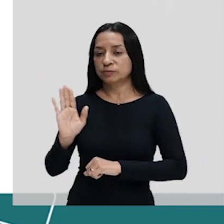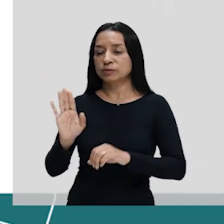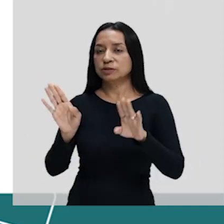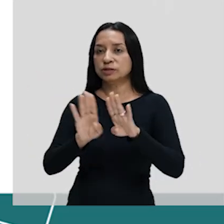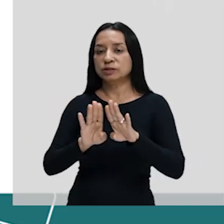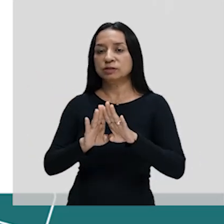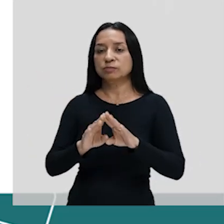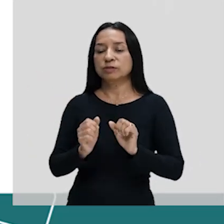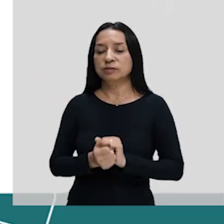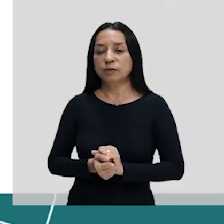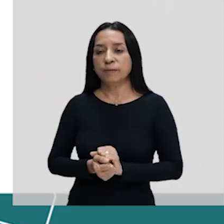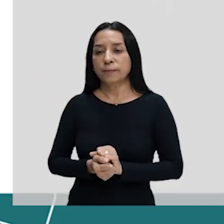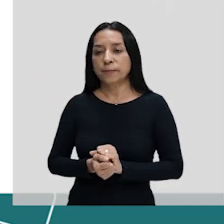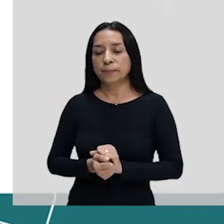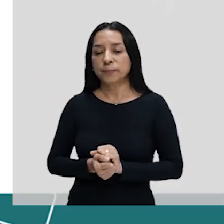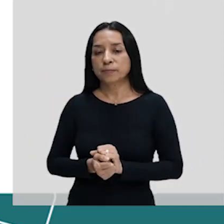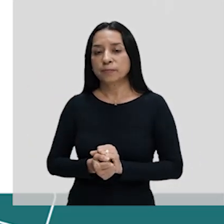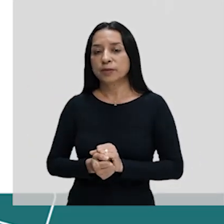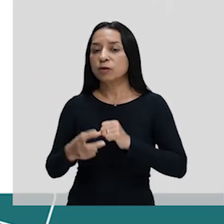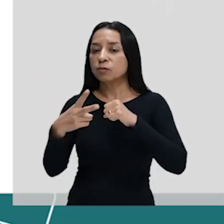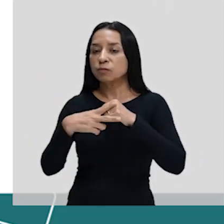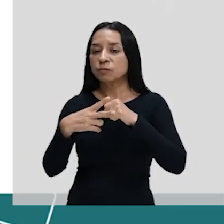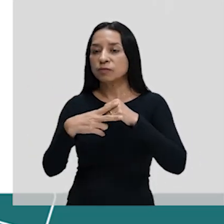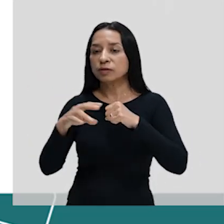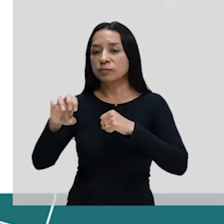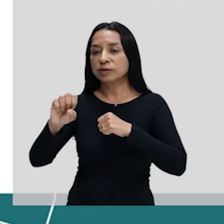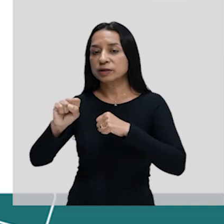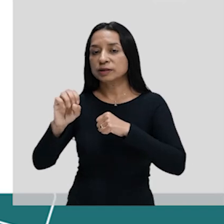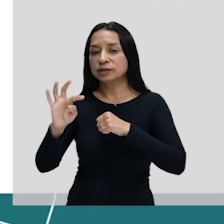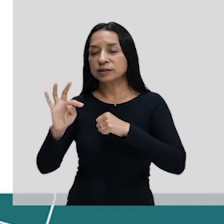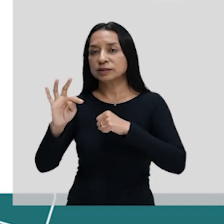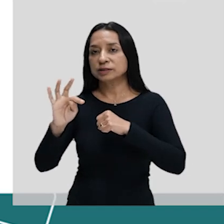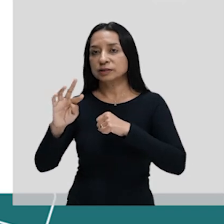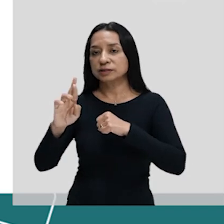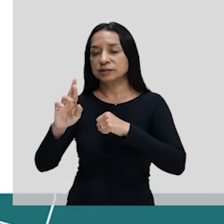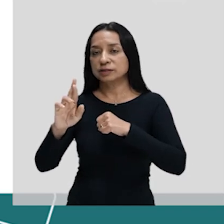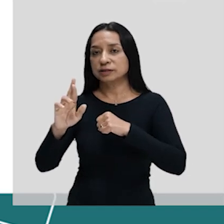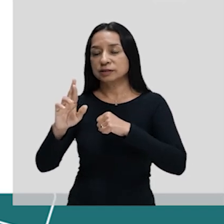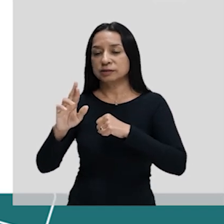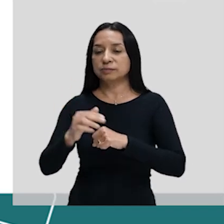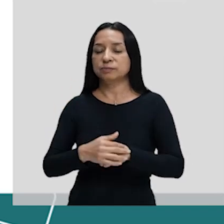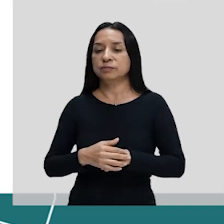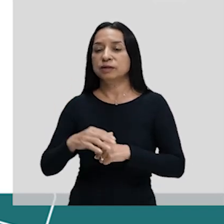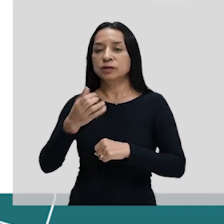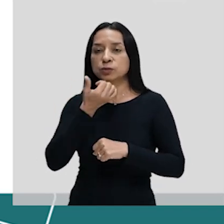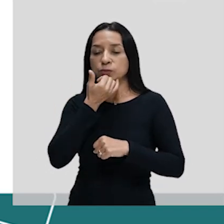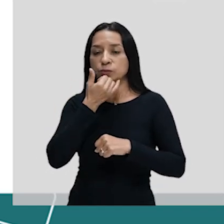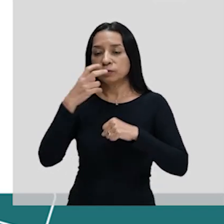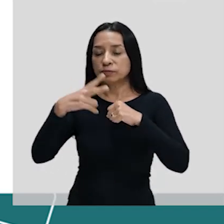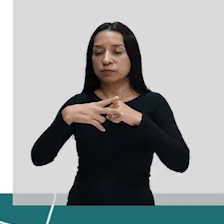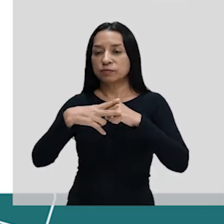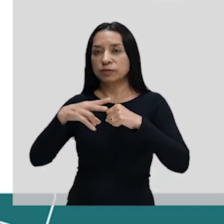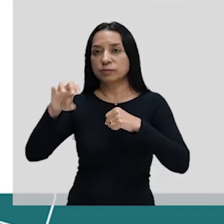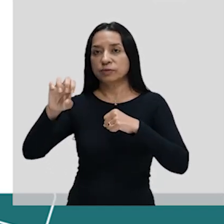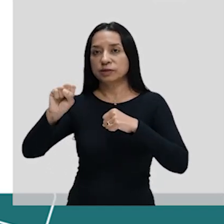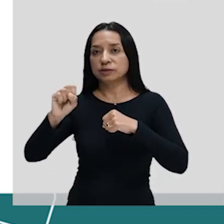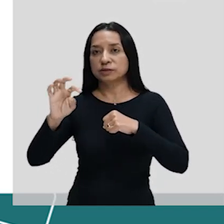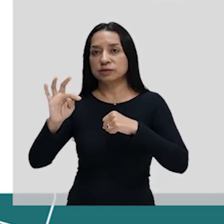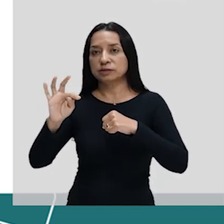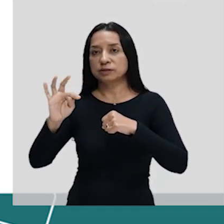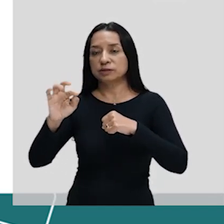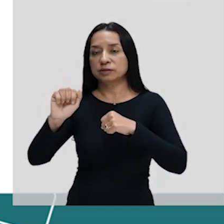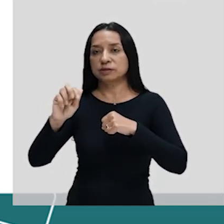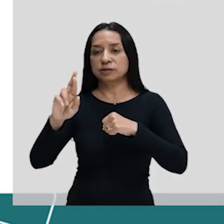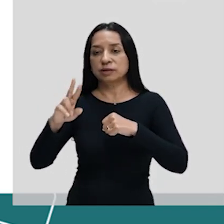em contrapartida com esse tema, verbo estar em presente del indicativo. Lembrando que nós temos